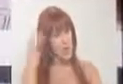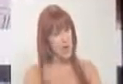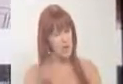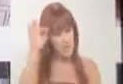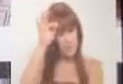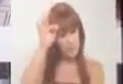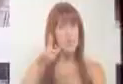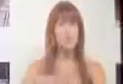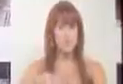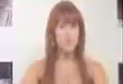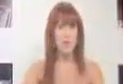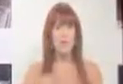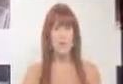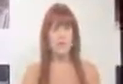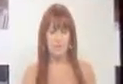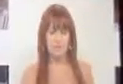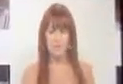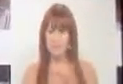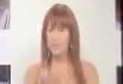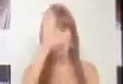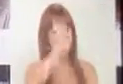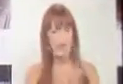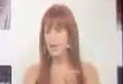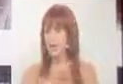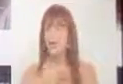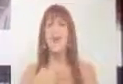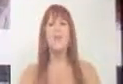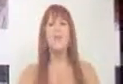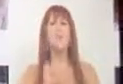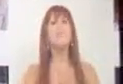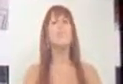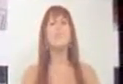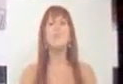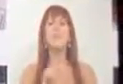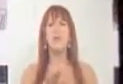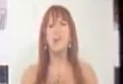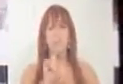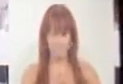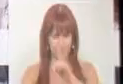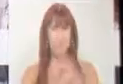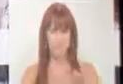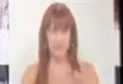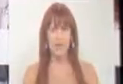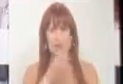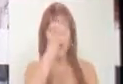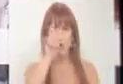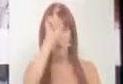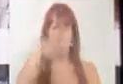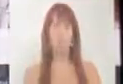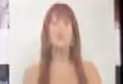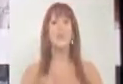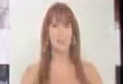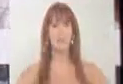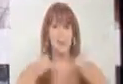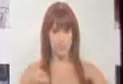que as juntas de freguesia fazem das transferências do Estado, gostaria de saber a vossa posição relativamente a estas questões.